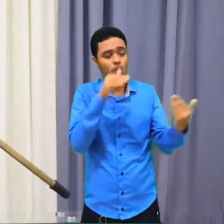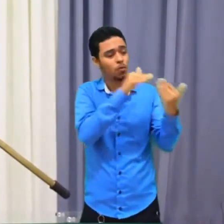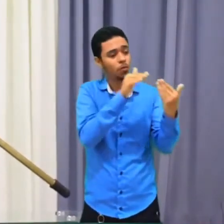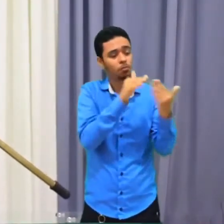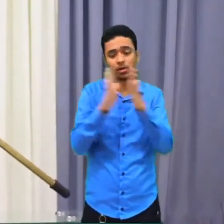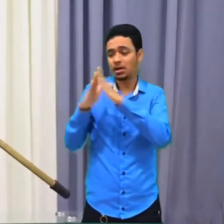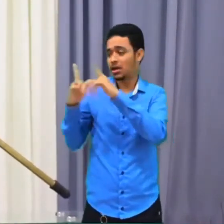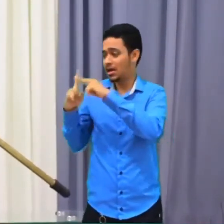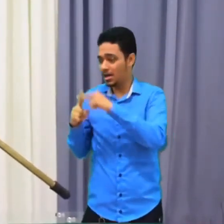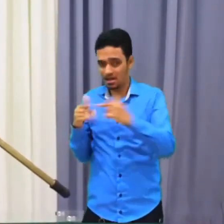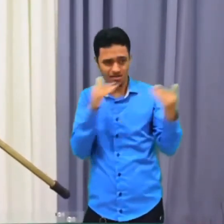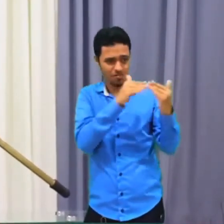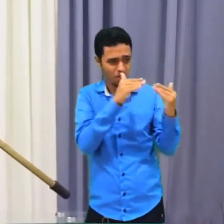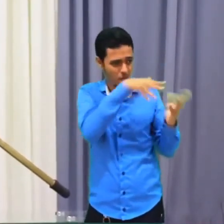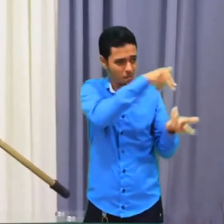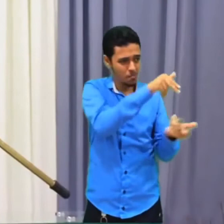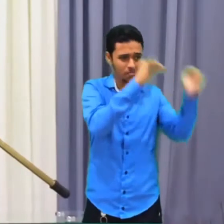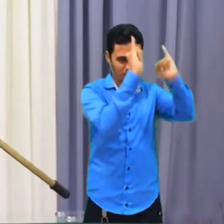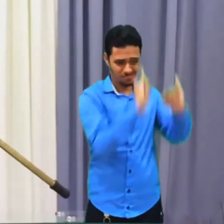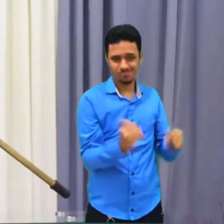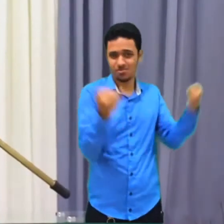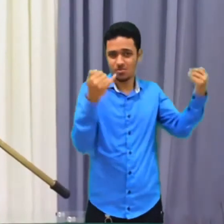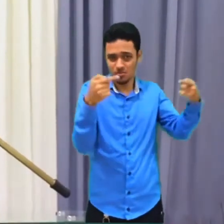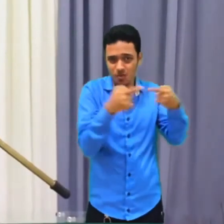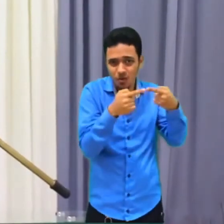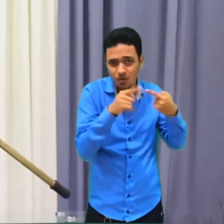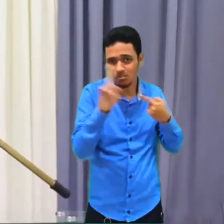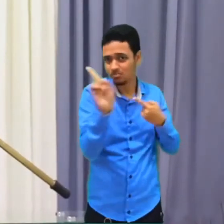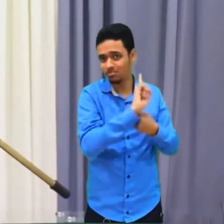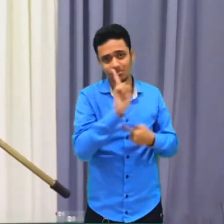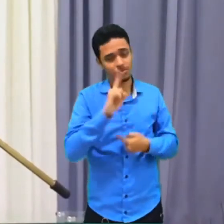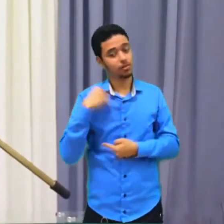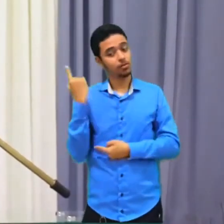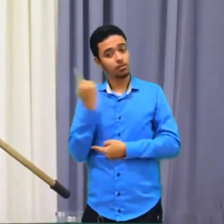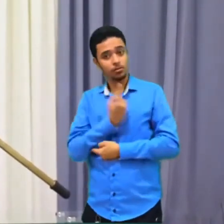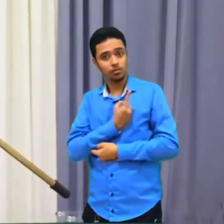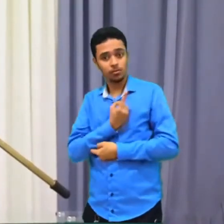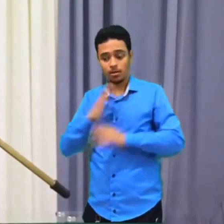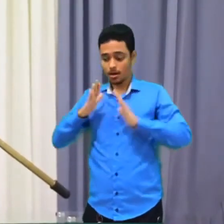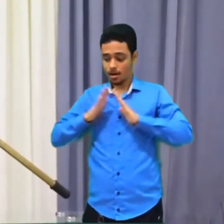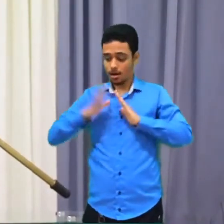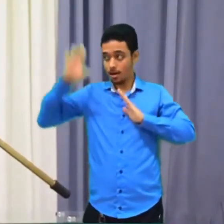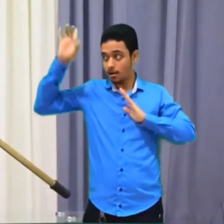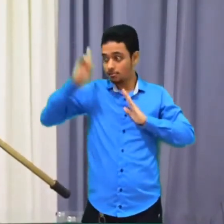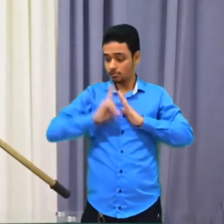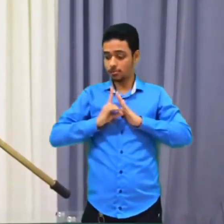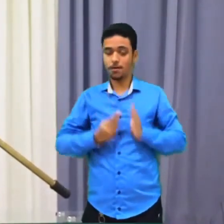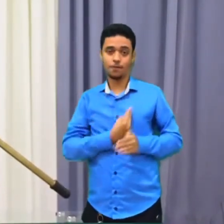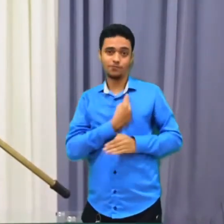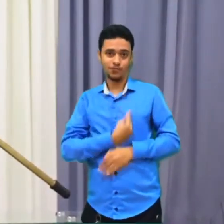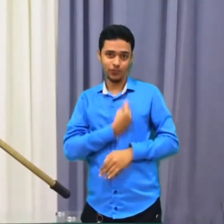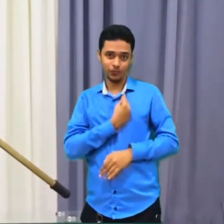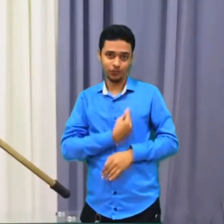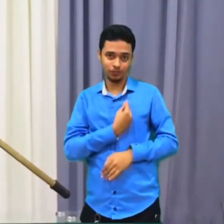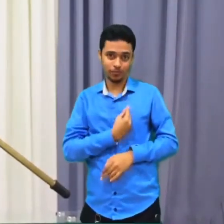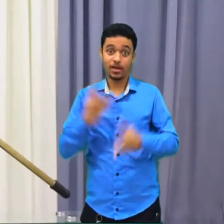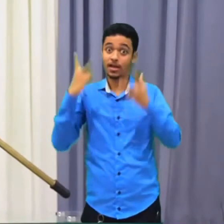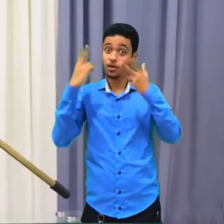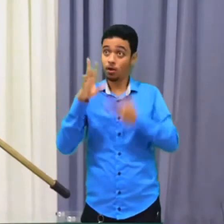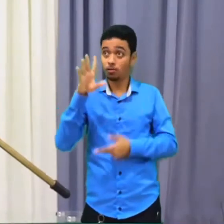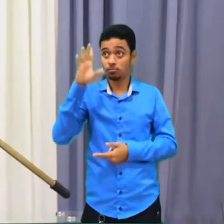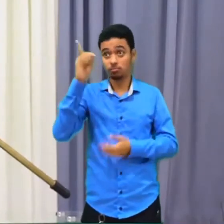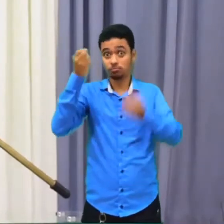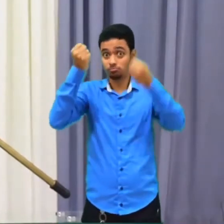de Deus com os ídolos, pois nós somos santuários de Deus vivo, como Deus